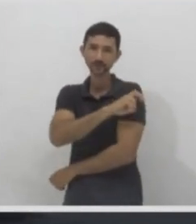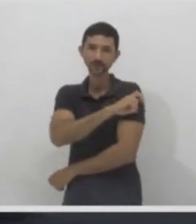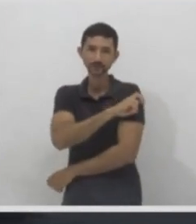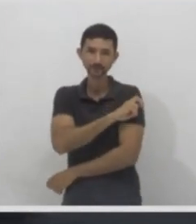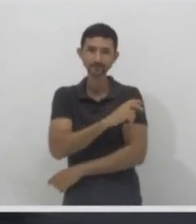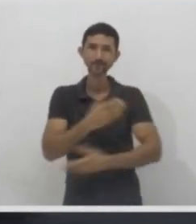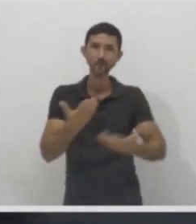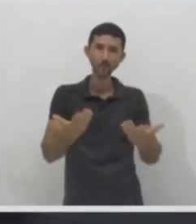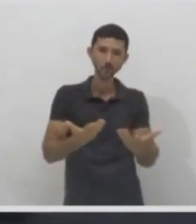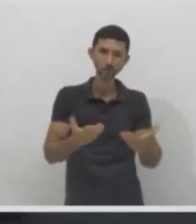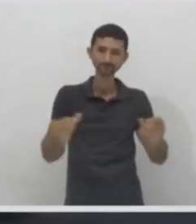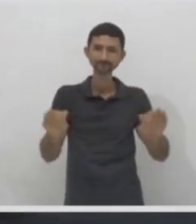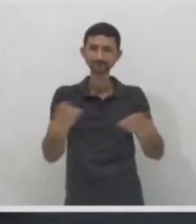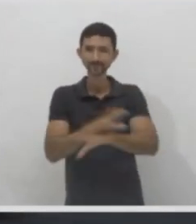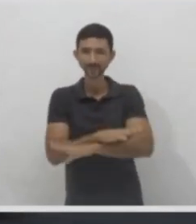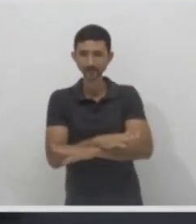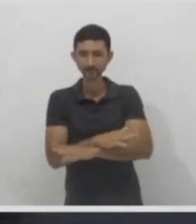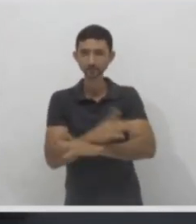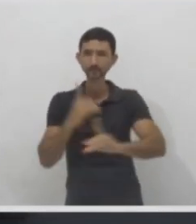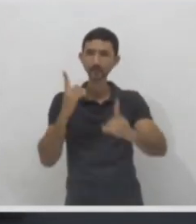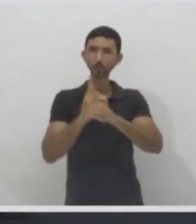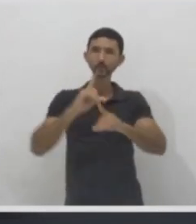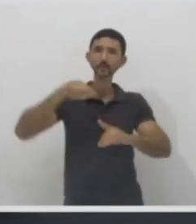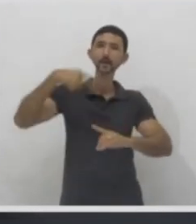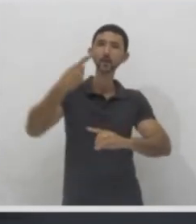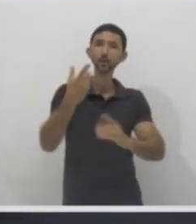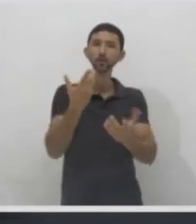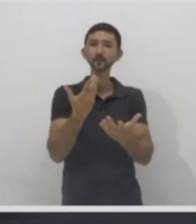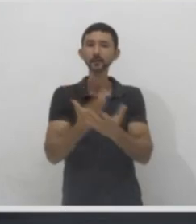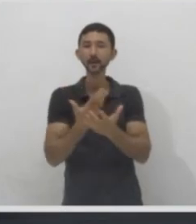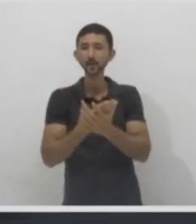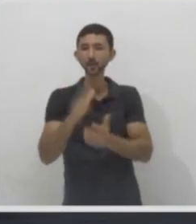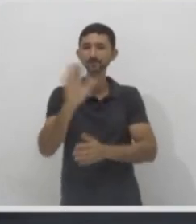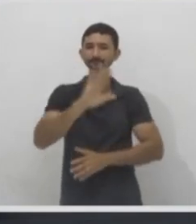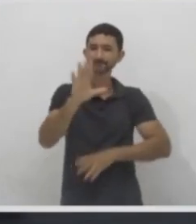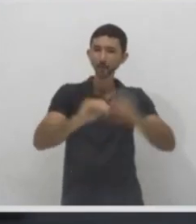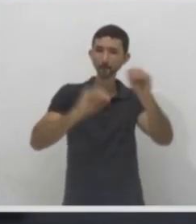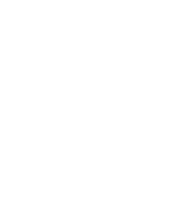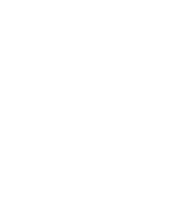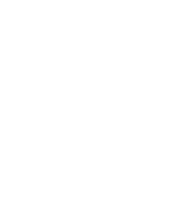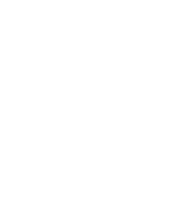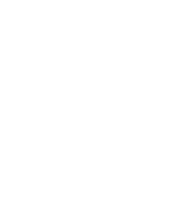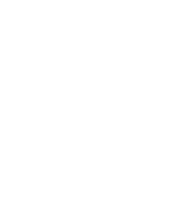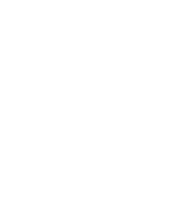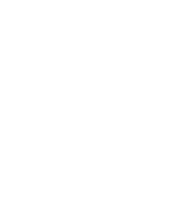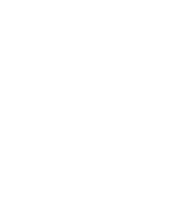por hoje é só. A gente se encontra na próxima aula. Beijos, fiquem em casa.